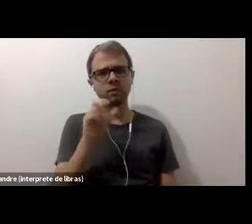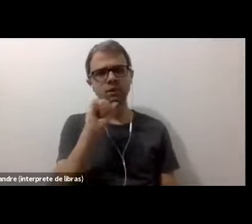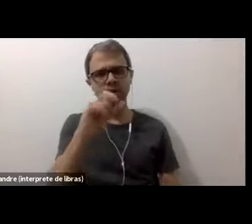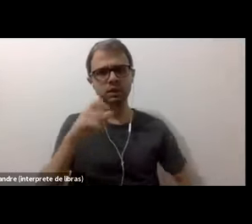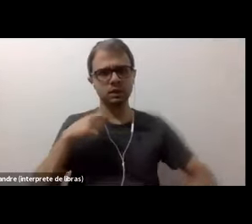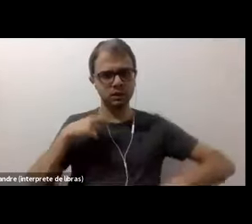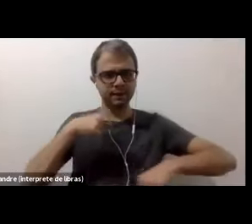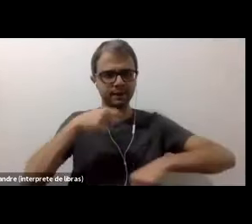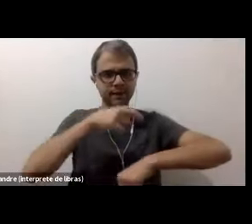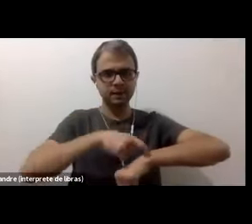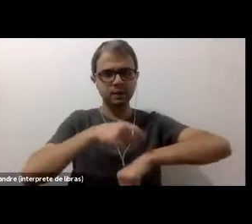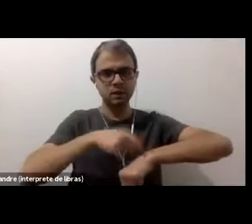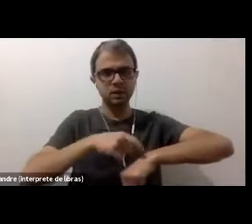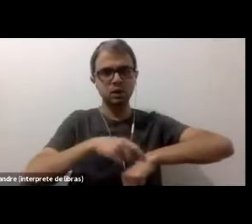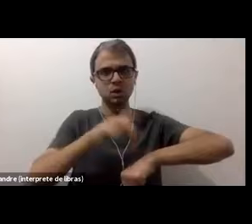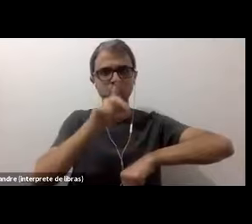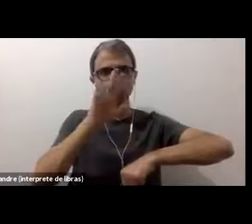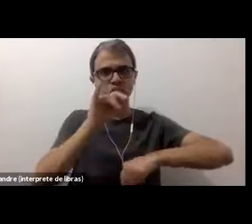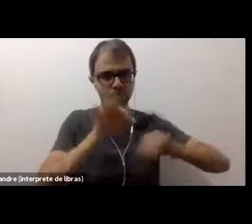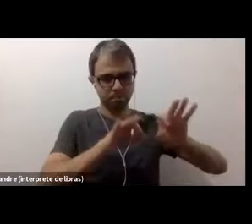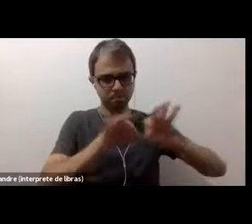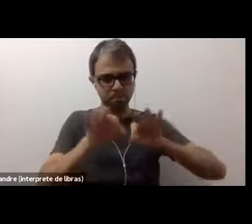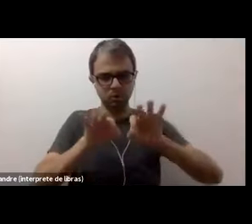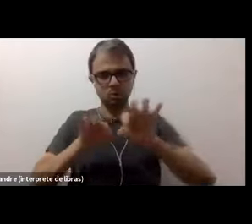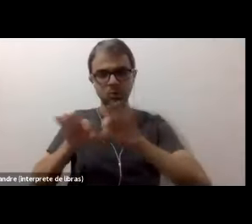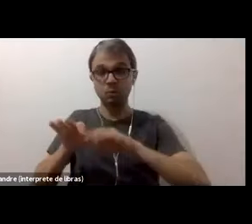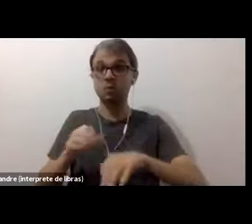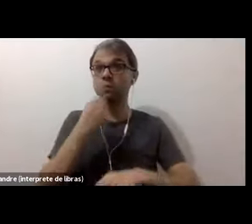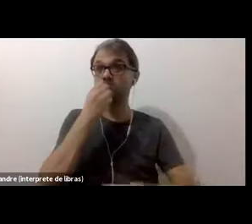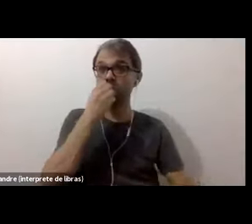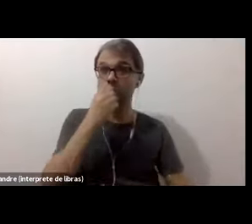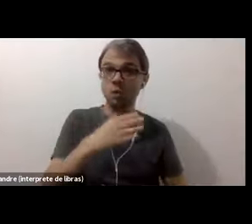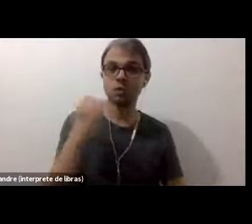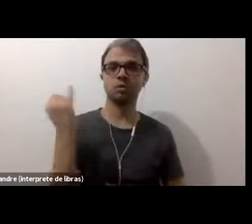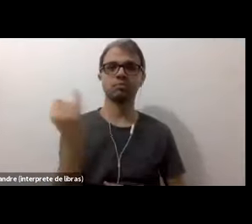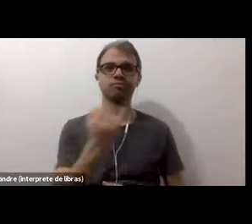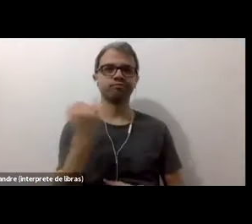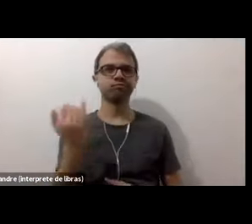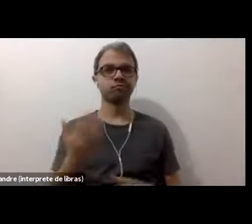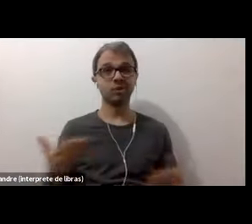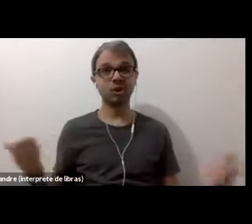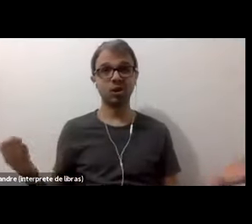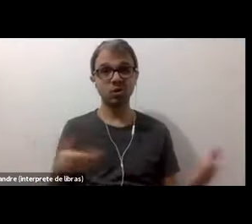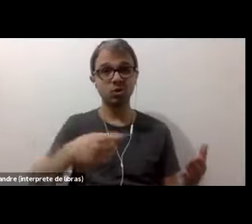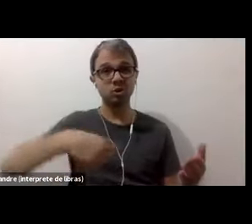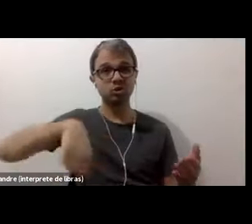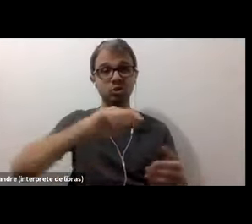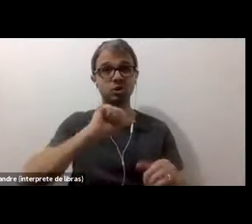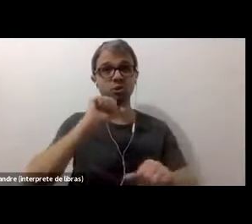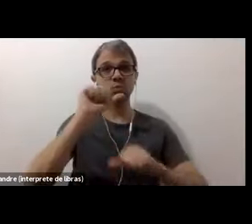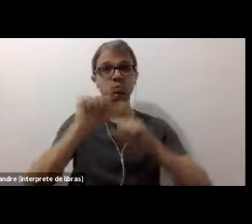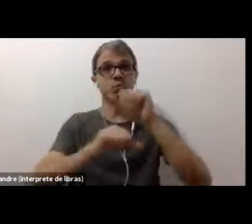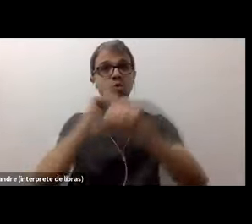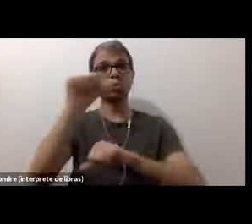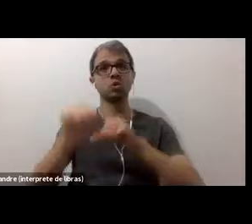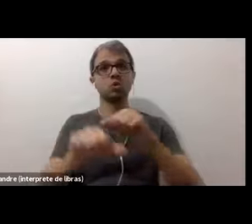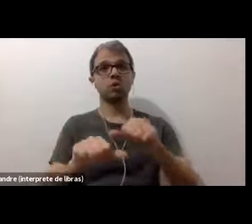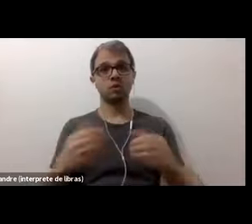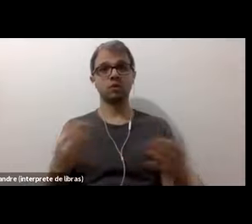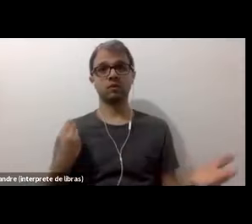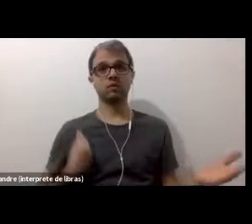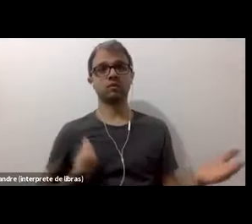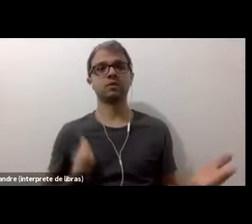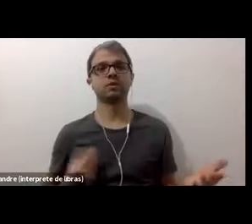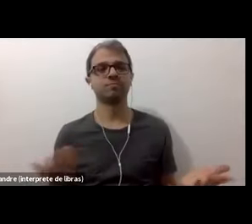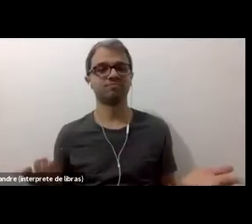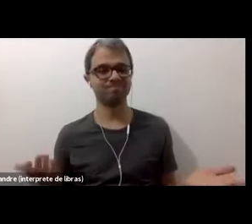os adolescentes, né? Nós tivemos aí uma ruptura da nossa rotina, a gente sentiu falta, imagina as crianças, né? A